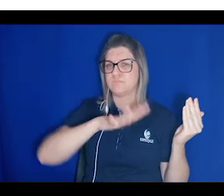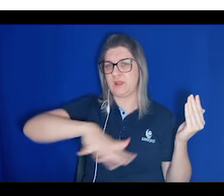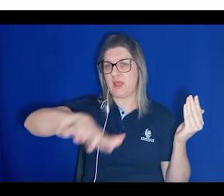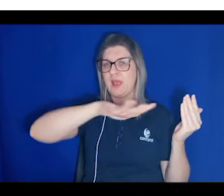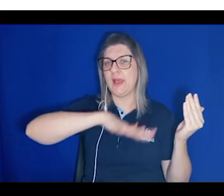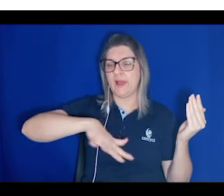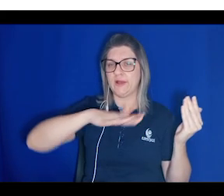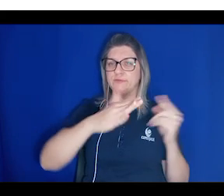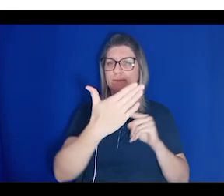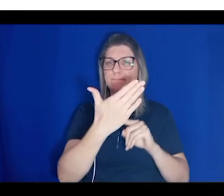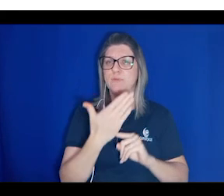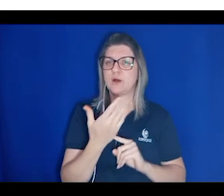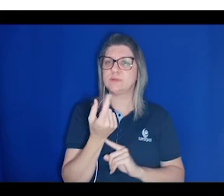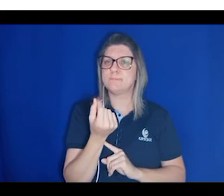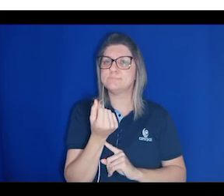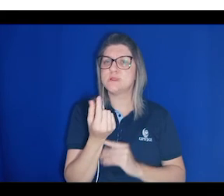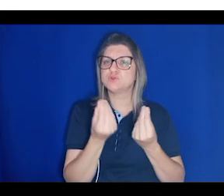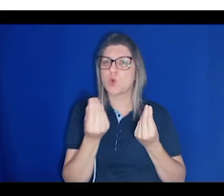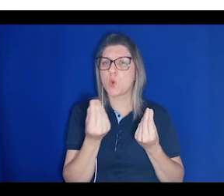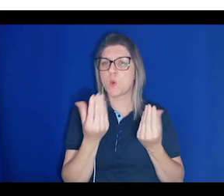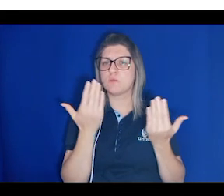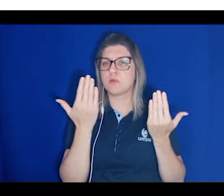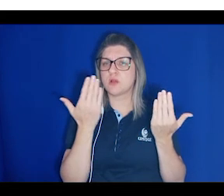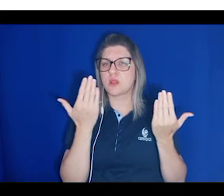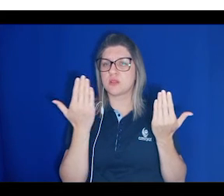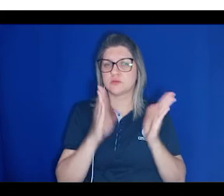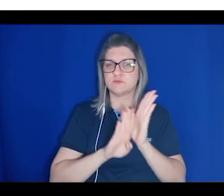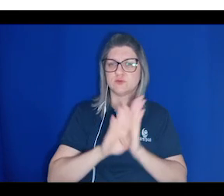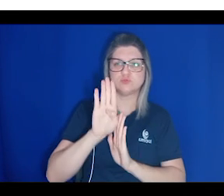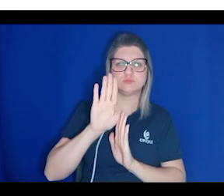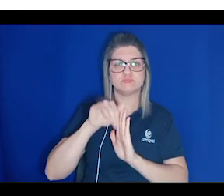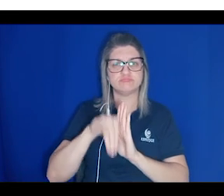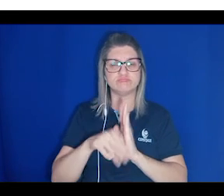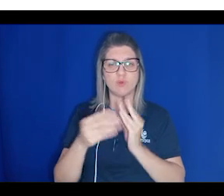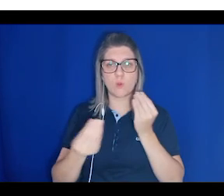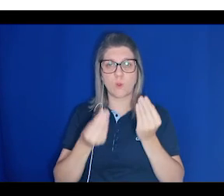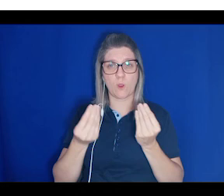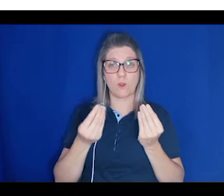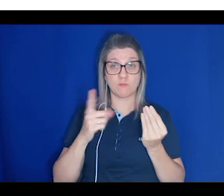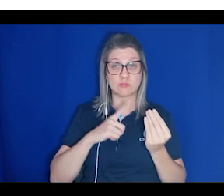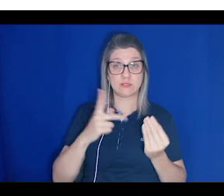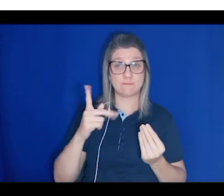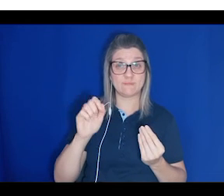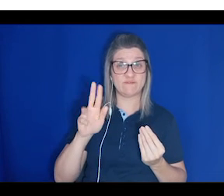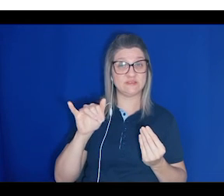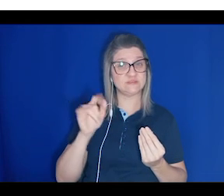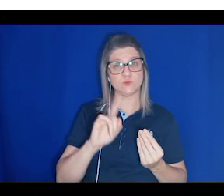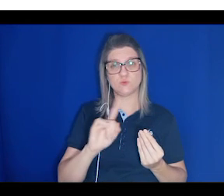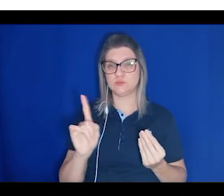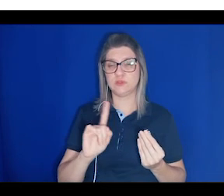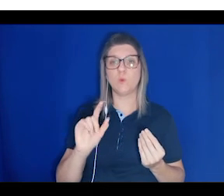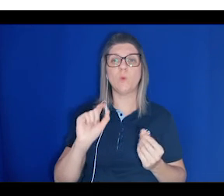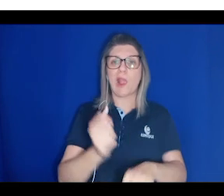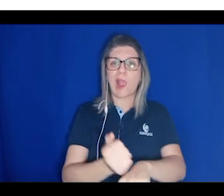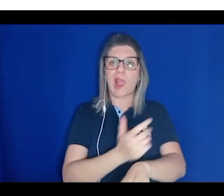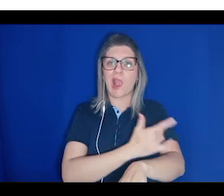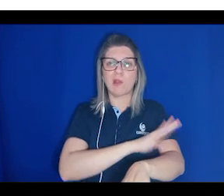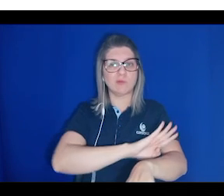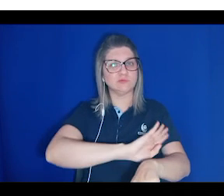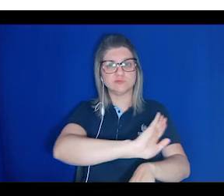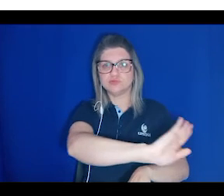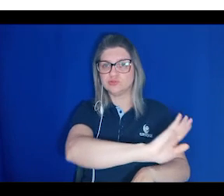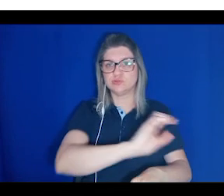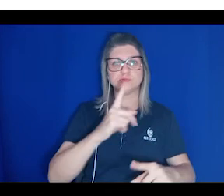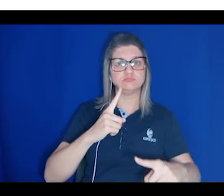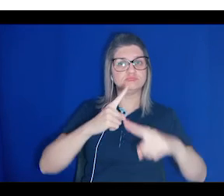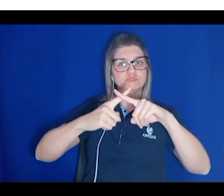que o preço está seguindo. Não fazem previsões, como eu dizia, eliminam a emoção, cruzou as médias, compra, cruzou de